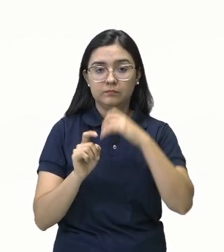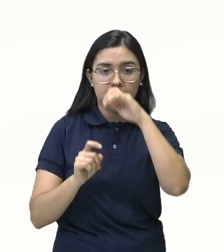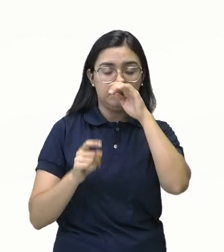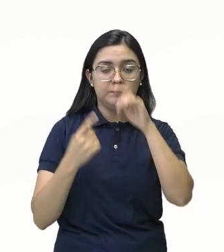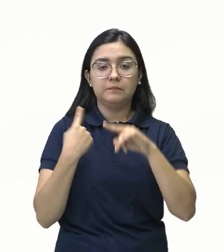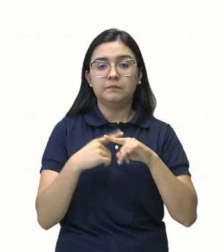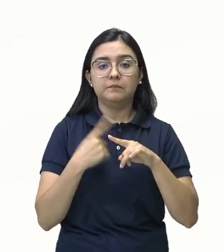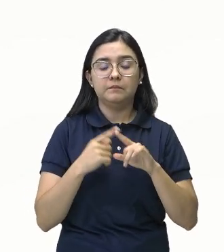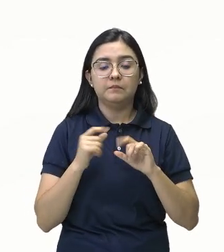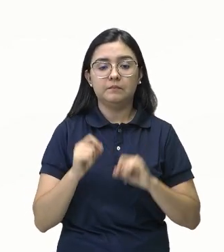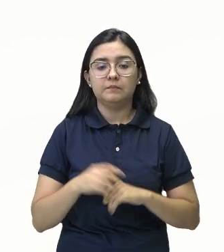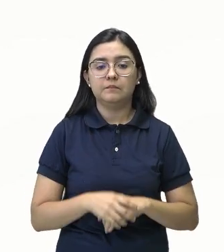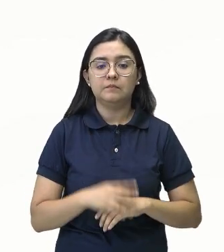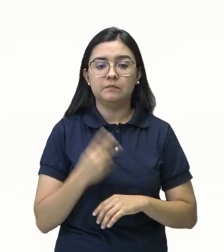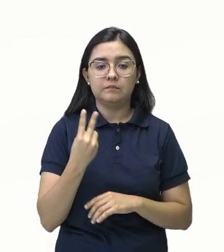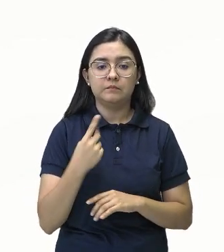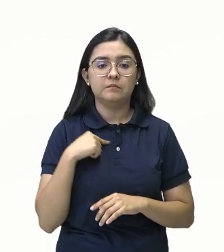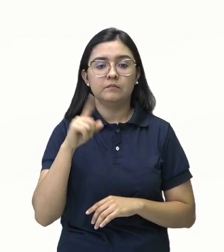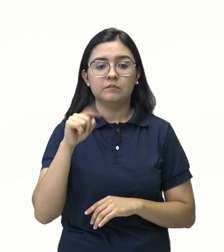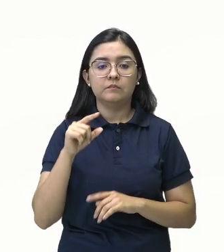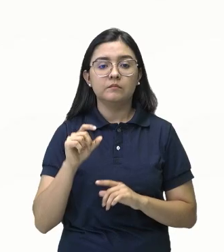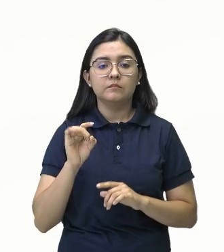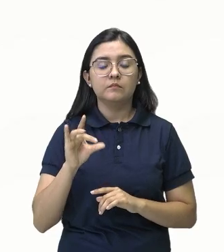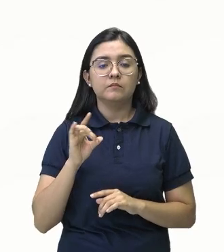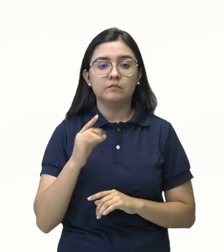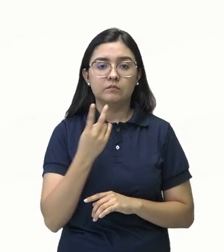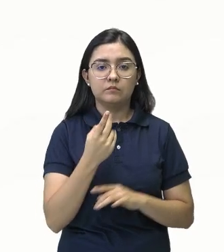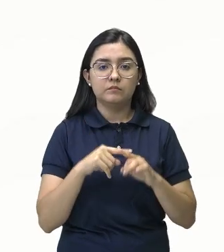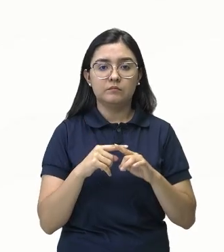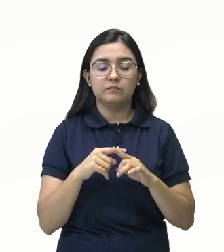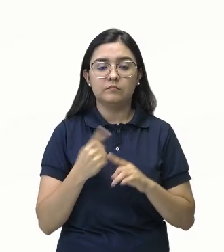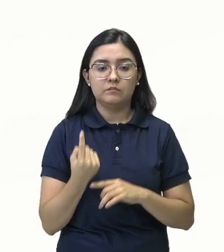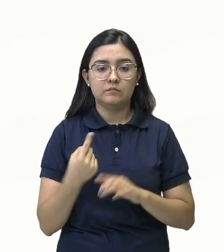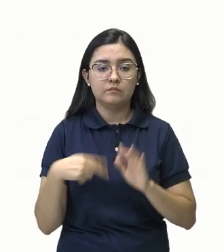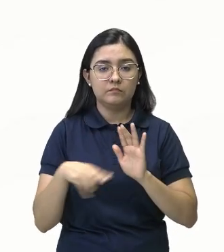meu fatorial de 2 é só 2 vezes 1, que dá 2.